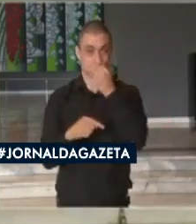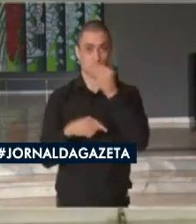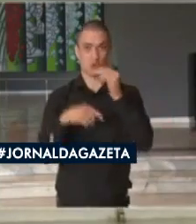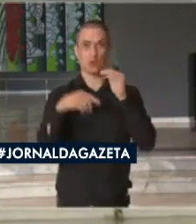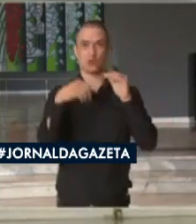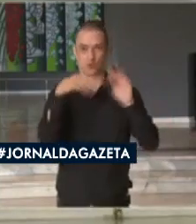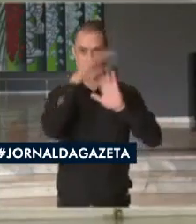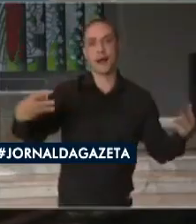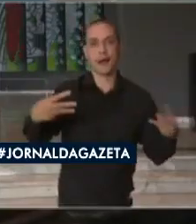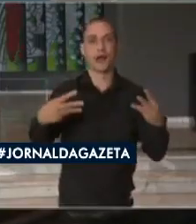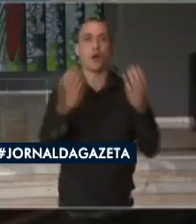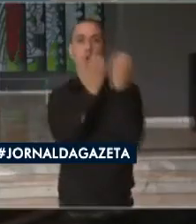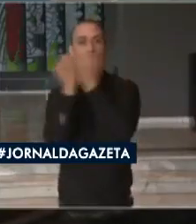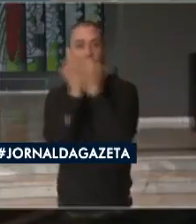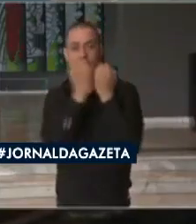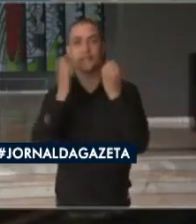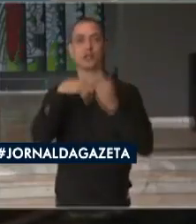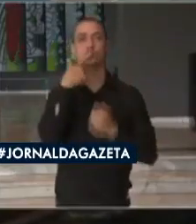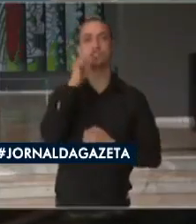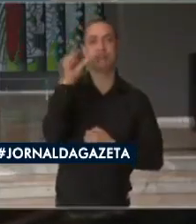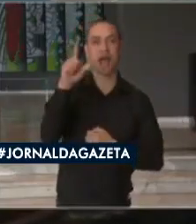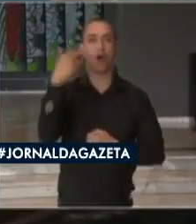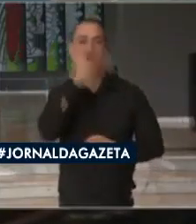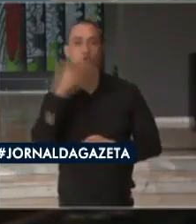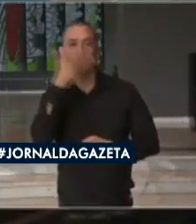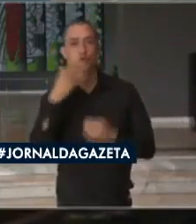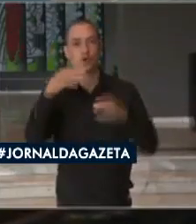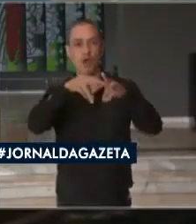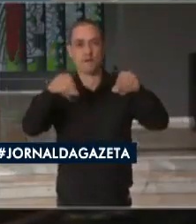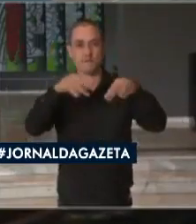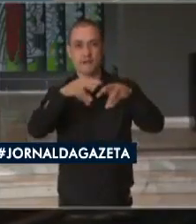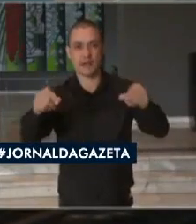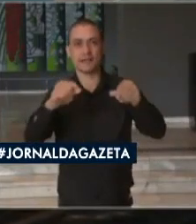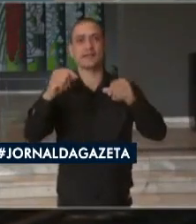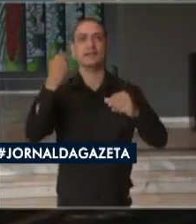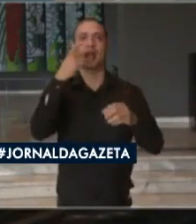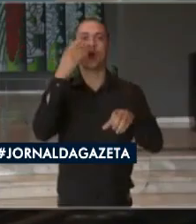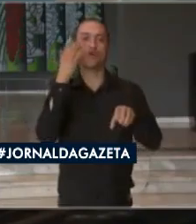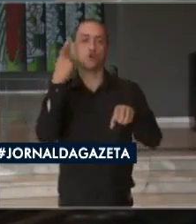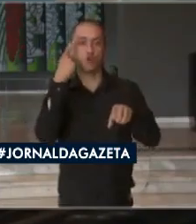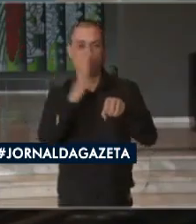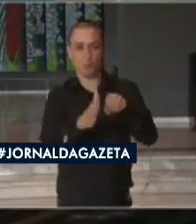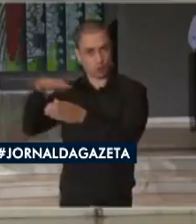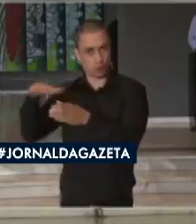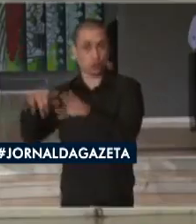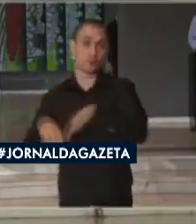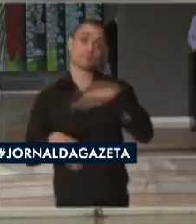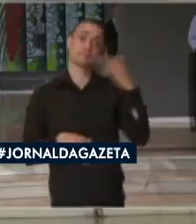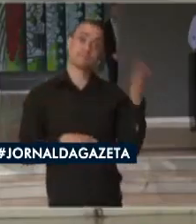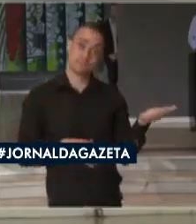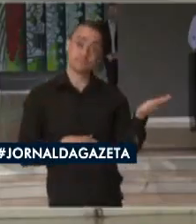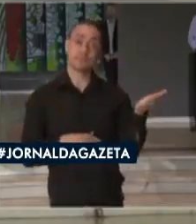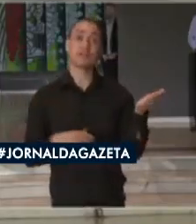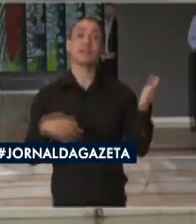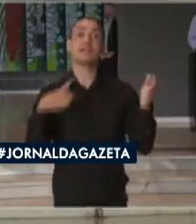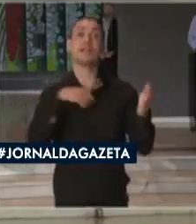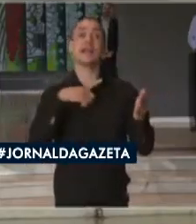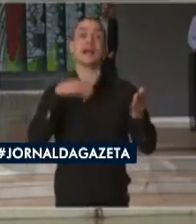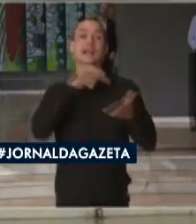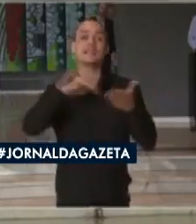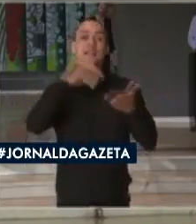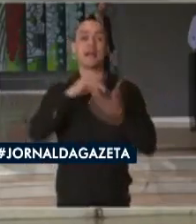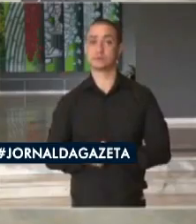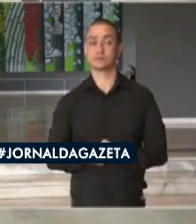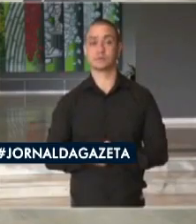do governo de são paulo e apoio à população de e ainda ele afirmou que fez a doação de seus salários de março a julho